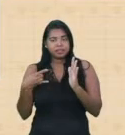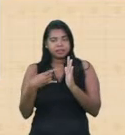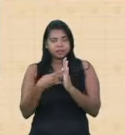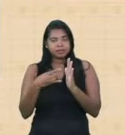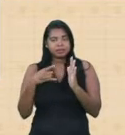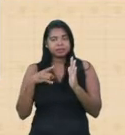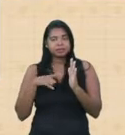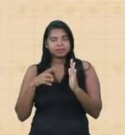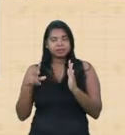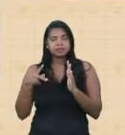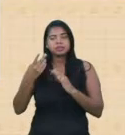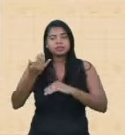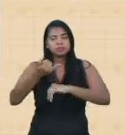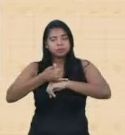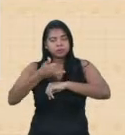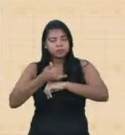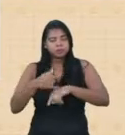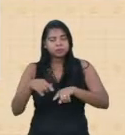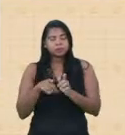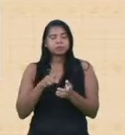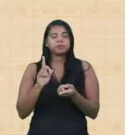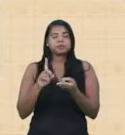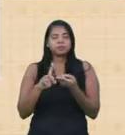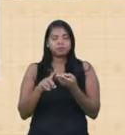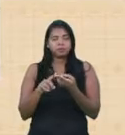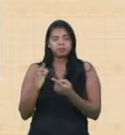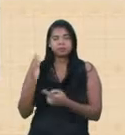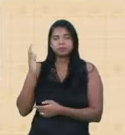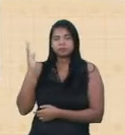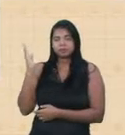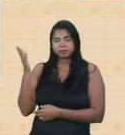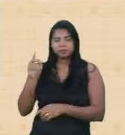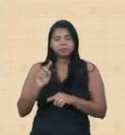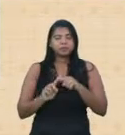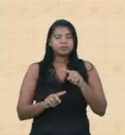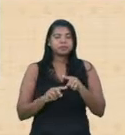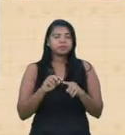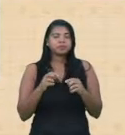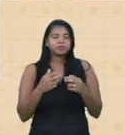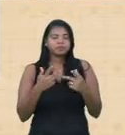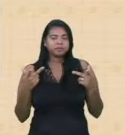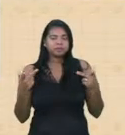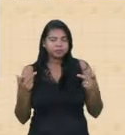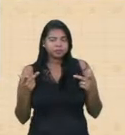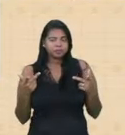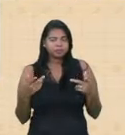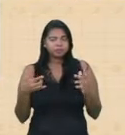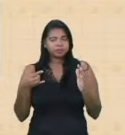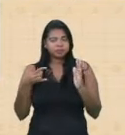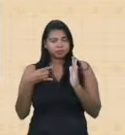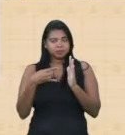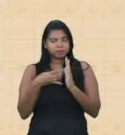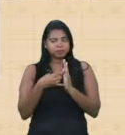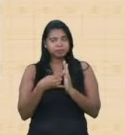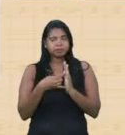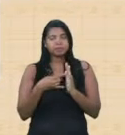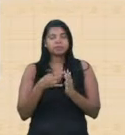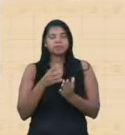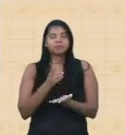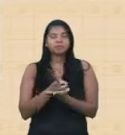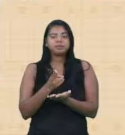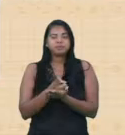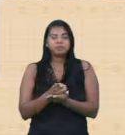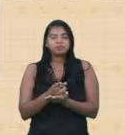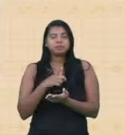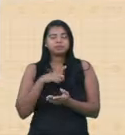de metais. E esses metais, ou seja, esses materiais, passam a ser chamados de ímã. E esse ímã sempre possui